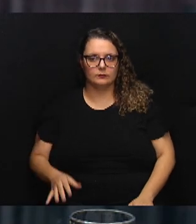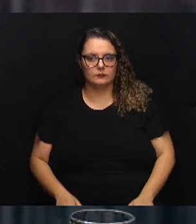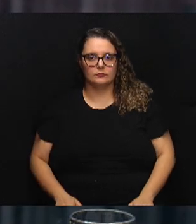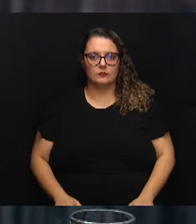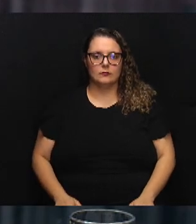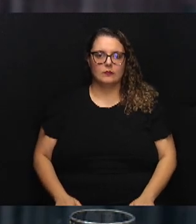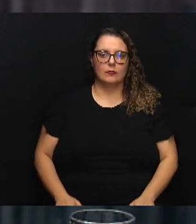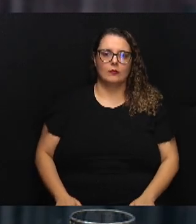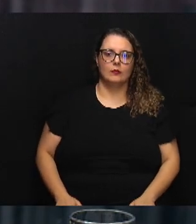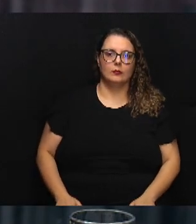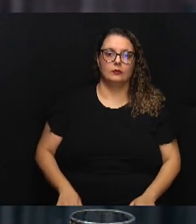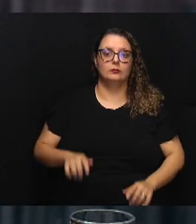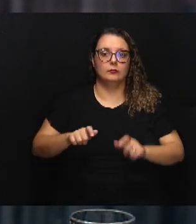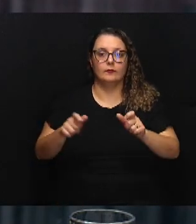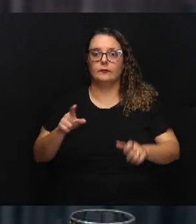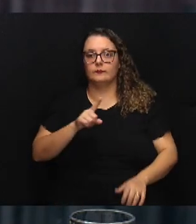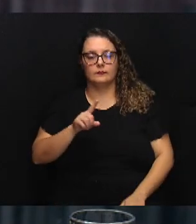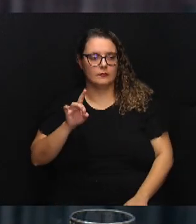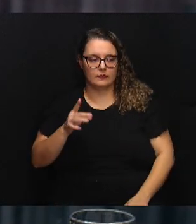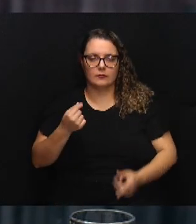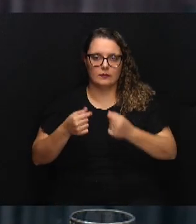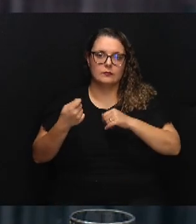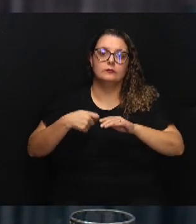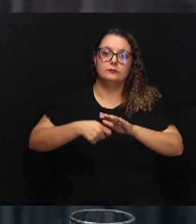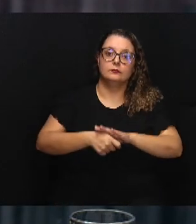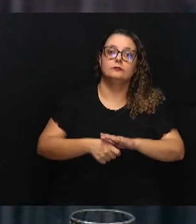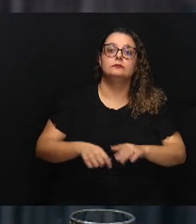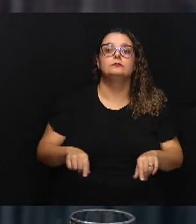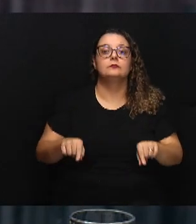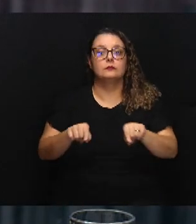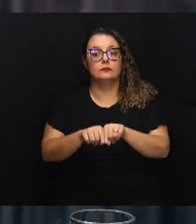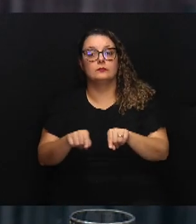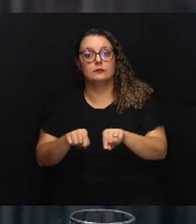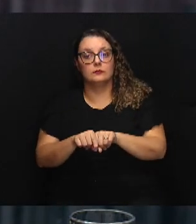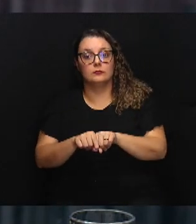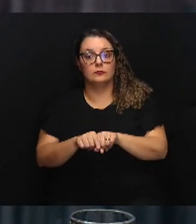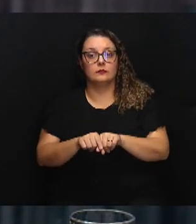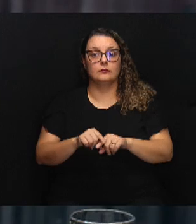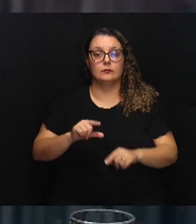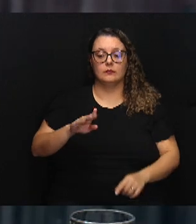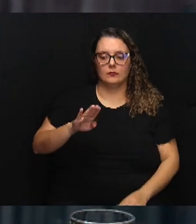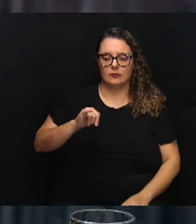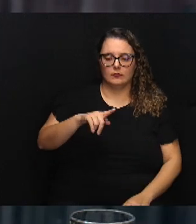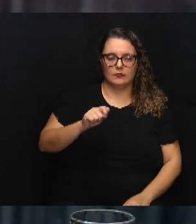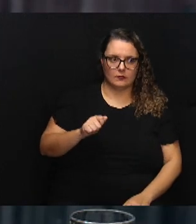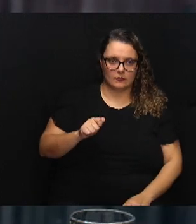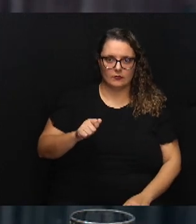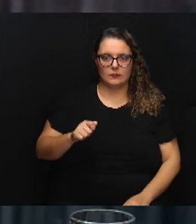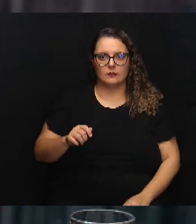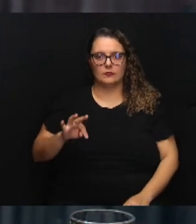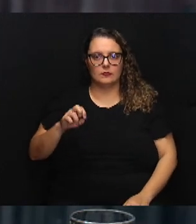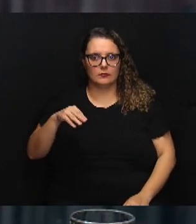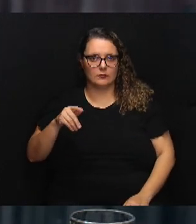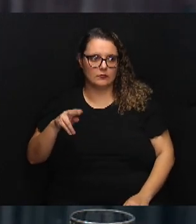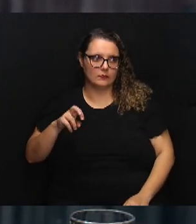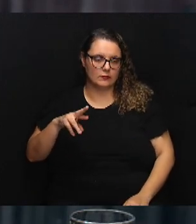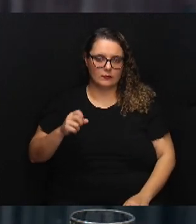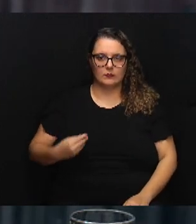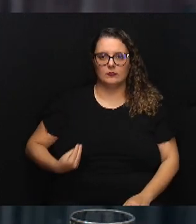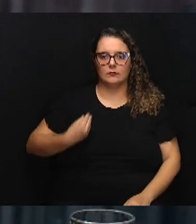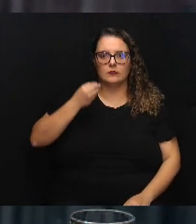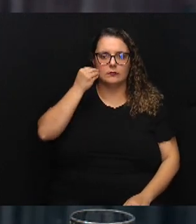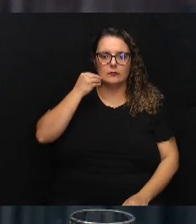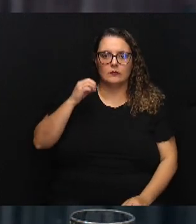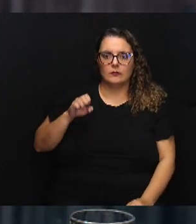acaba direcionando pessoas não só pelo investimento, mas também para baixa temporada, para uma melhor vivência, né? A gente sabe que o